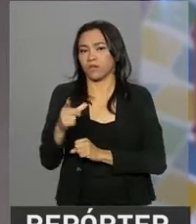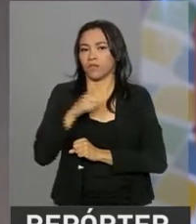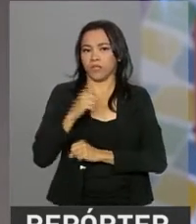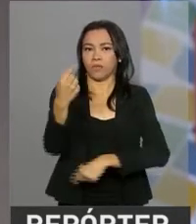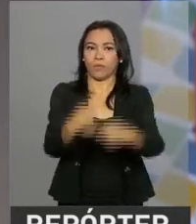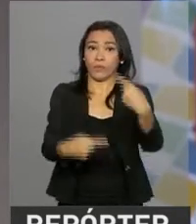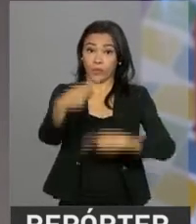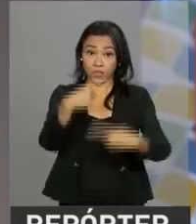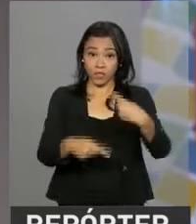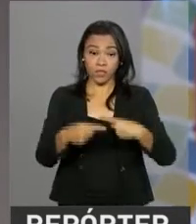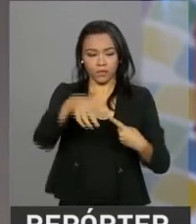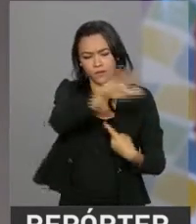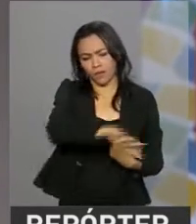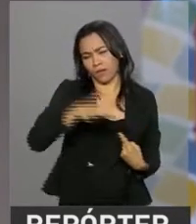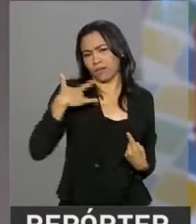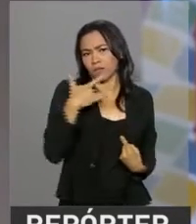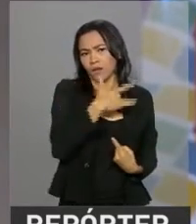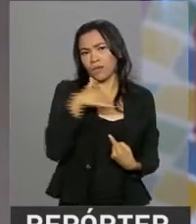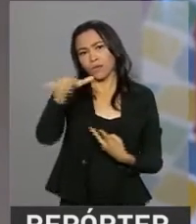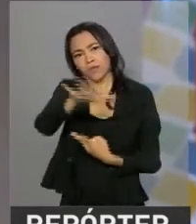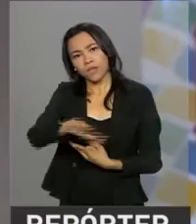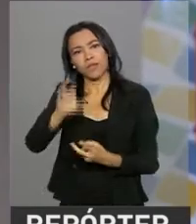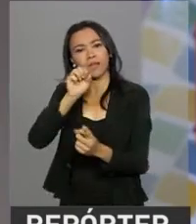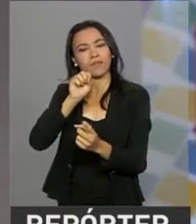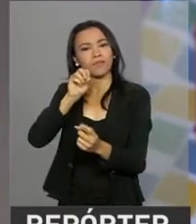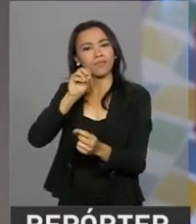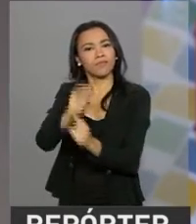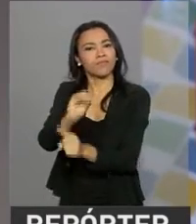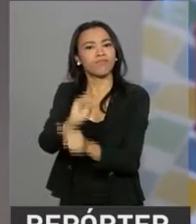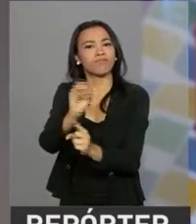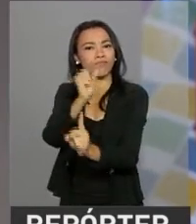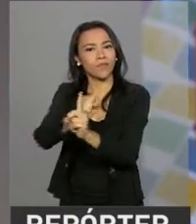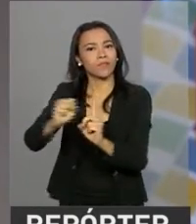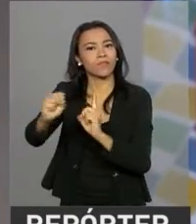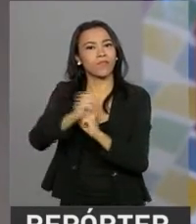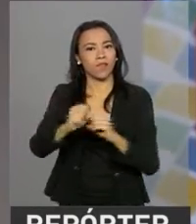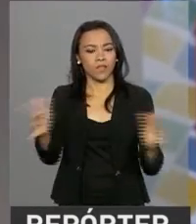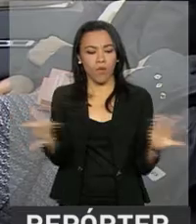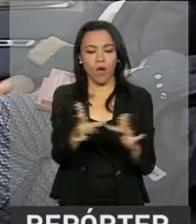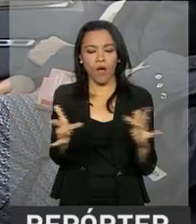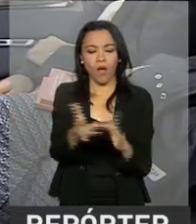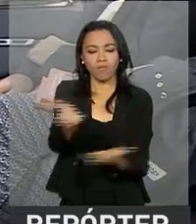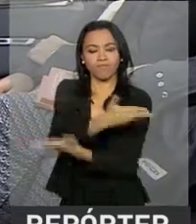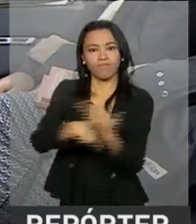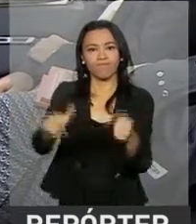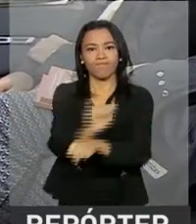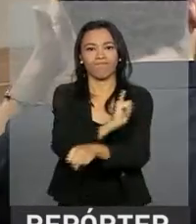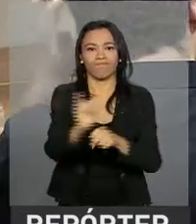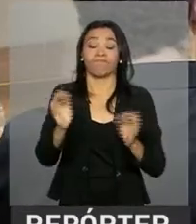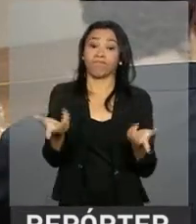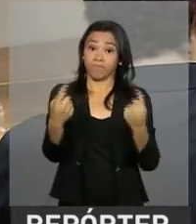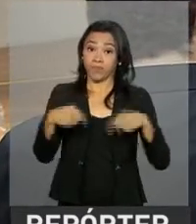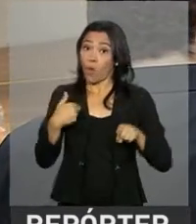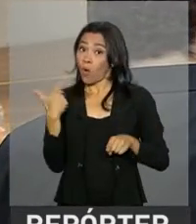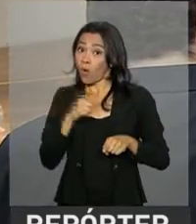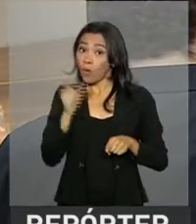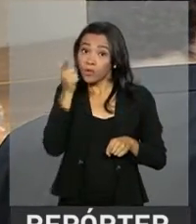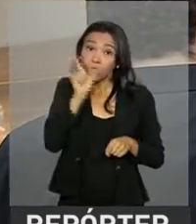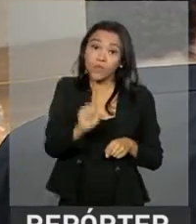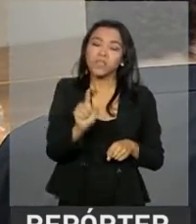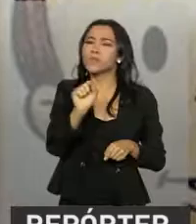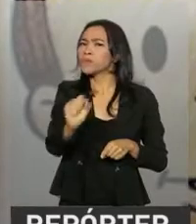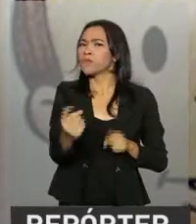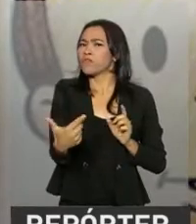políticas da Saúde da assistência que estavam articuladas nesse sentido outra Conquista nos últimos